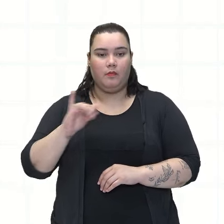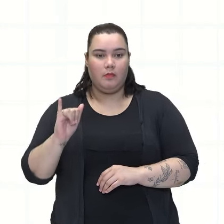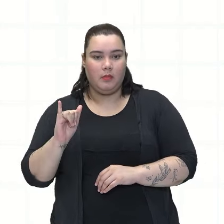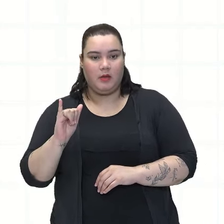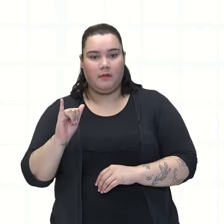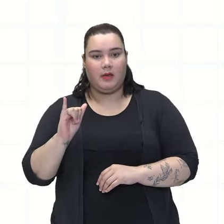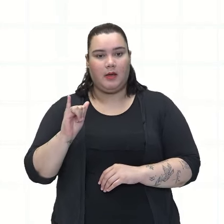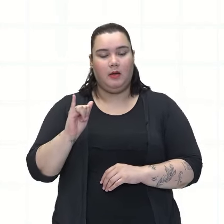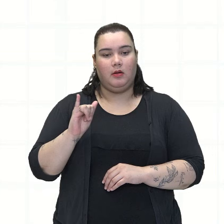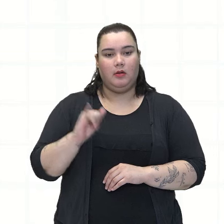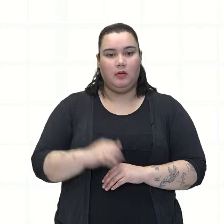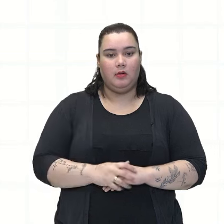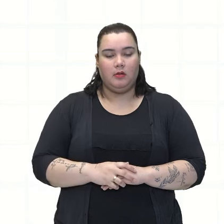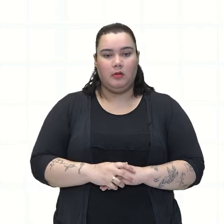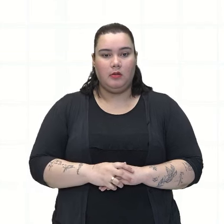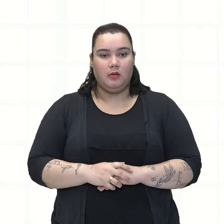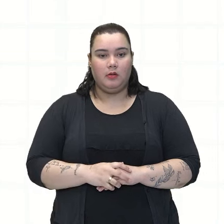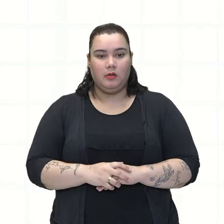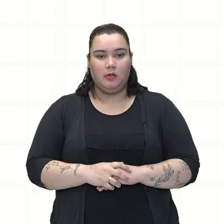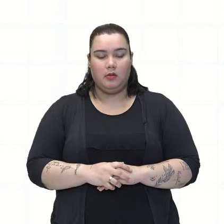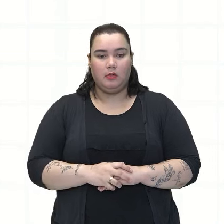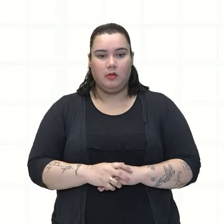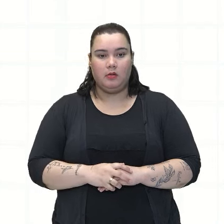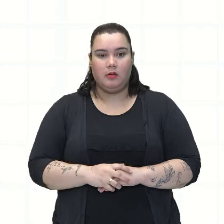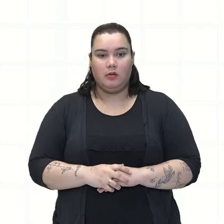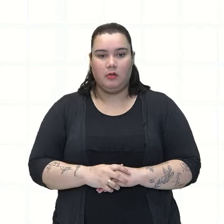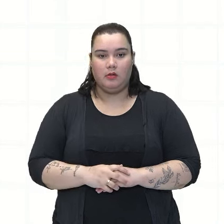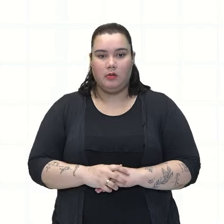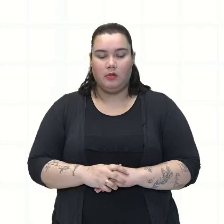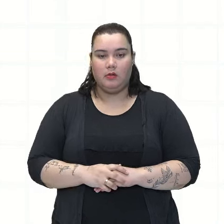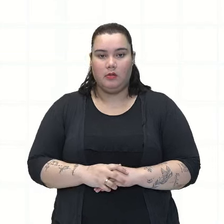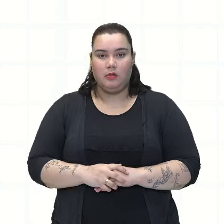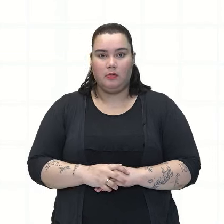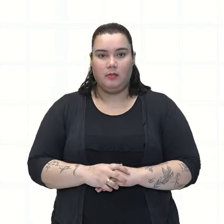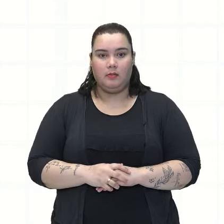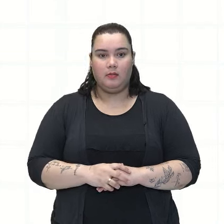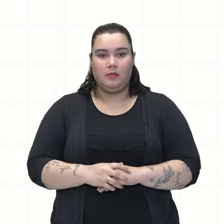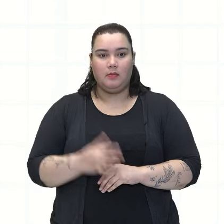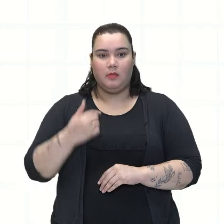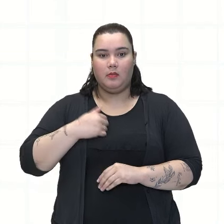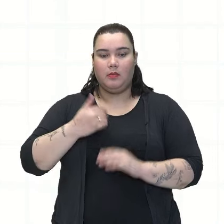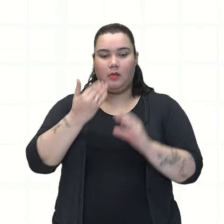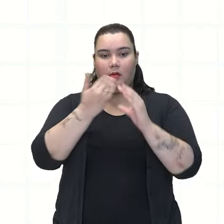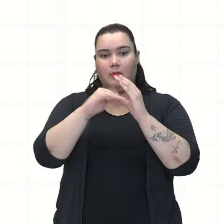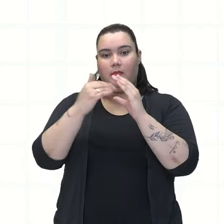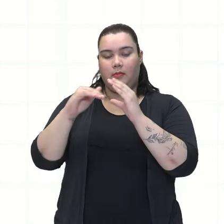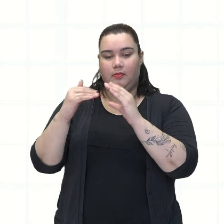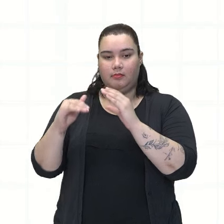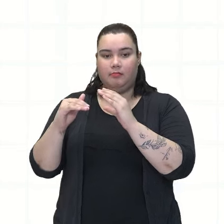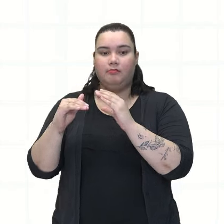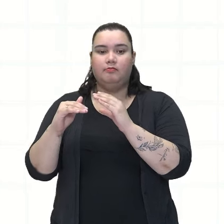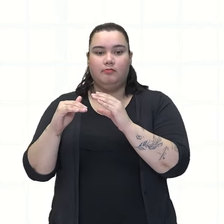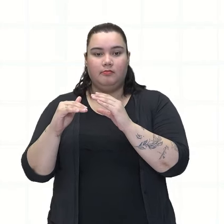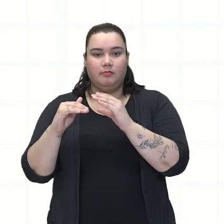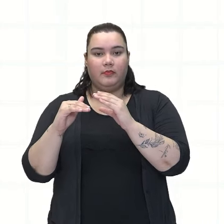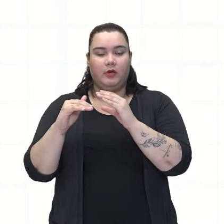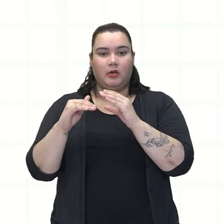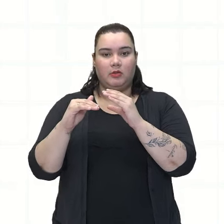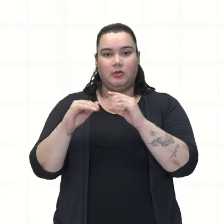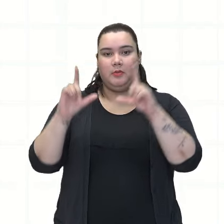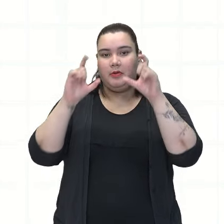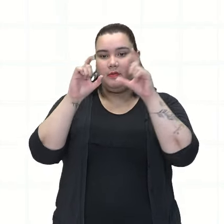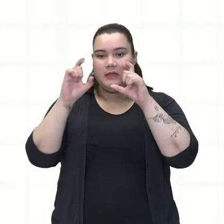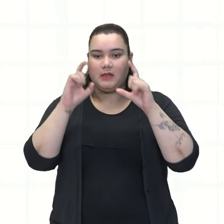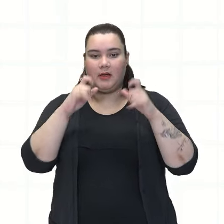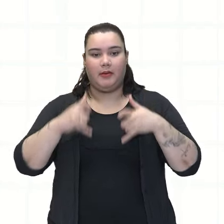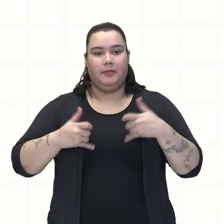send her some pictures of my birthday. Então, eu vou mandar algumas pictures do meu birthday, do meu aniversário, do